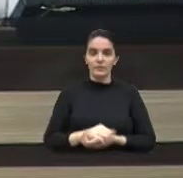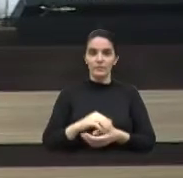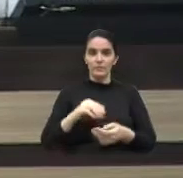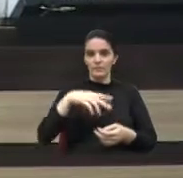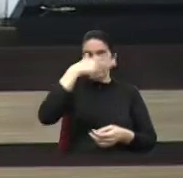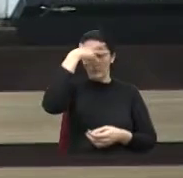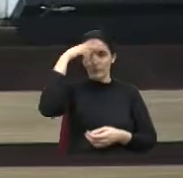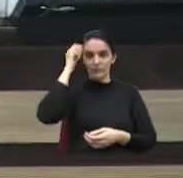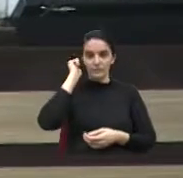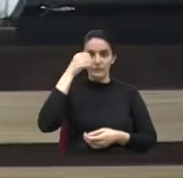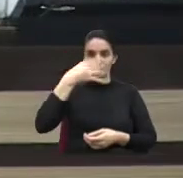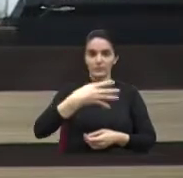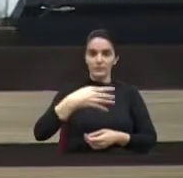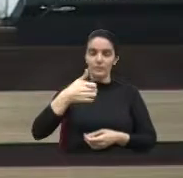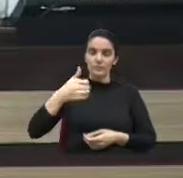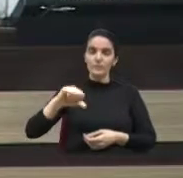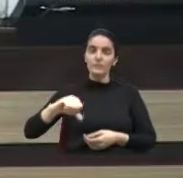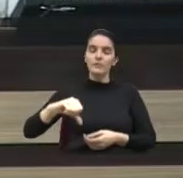número